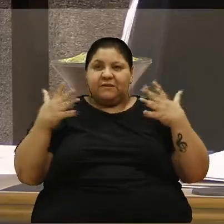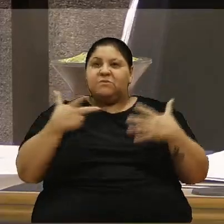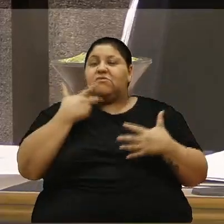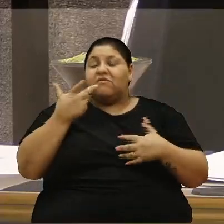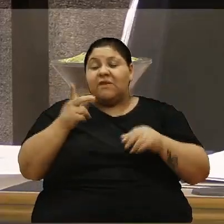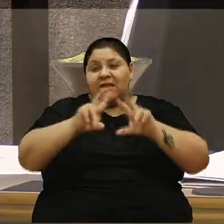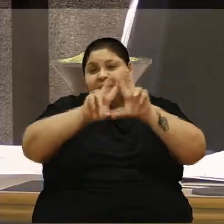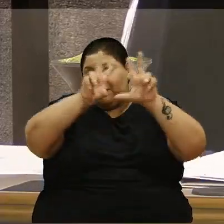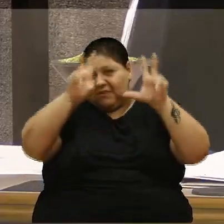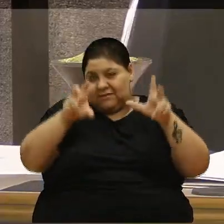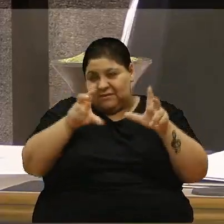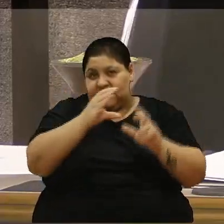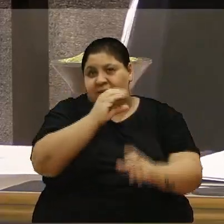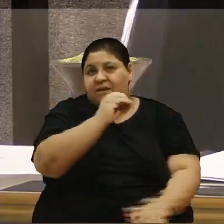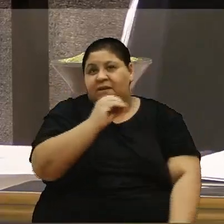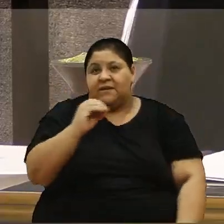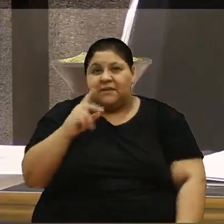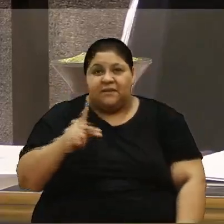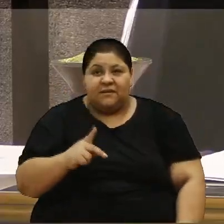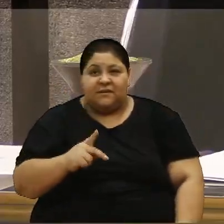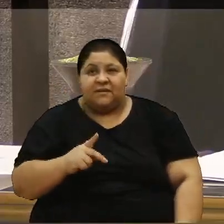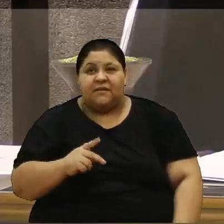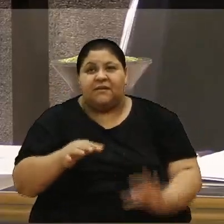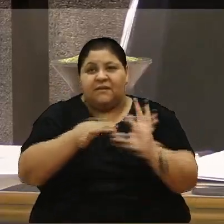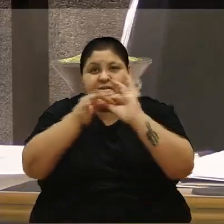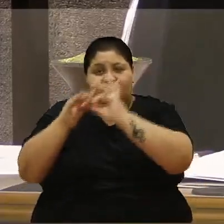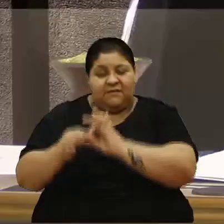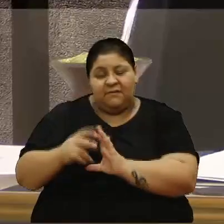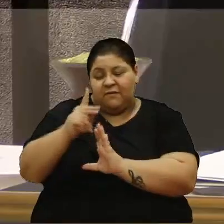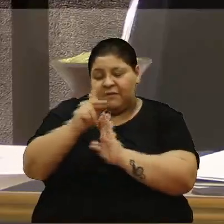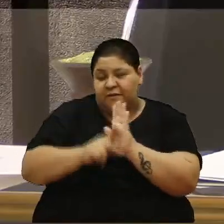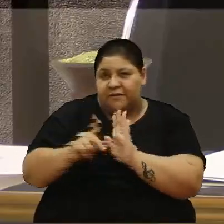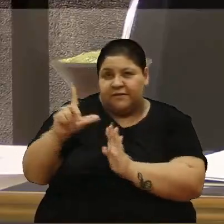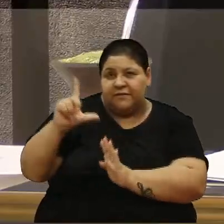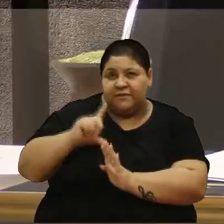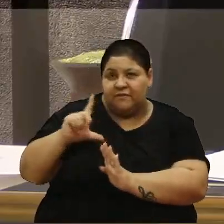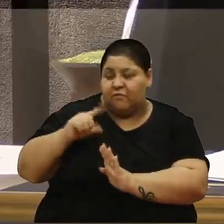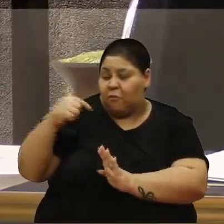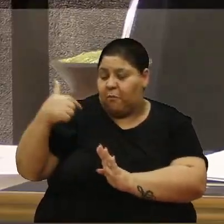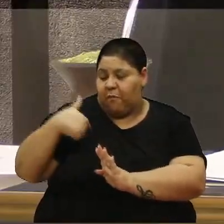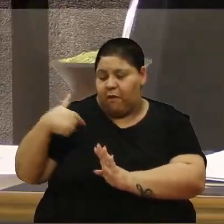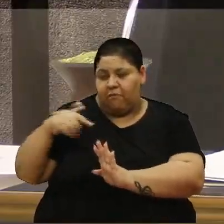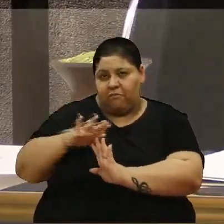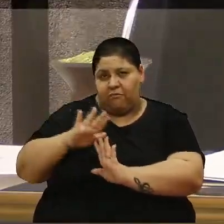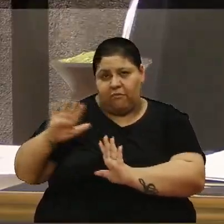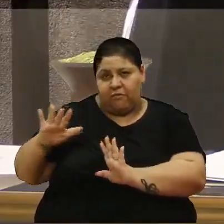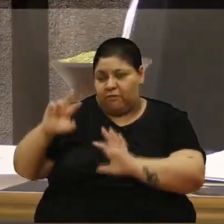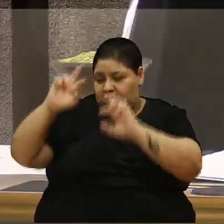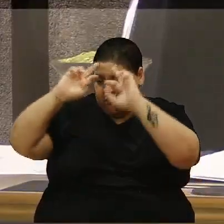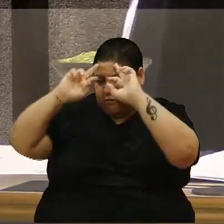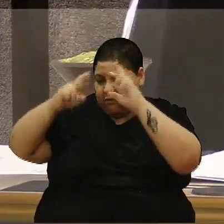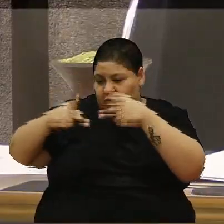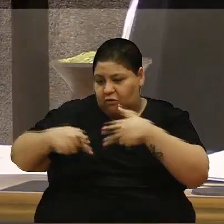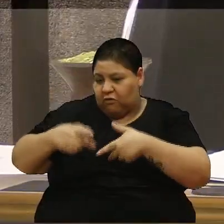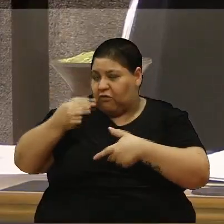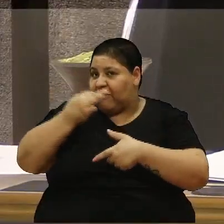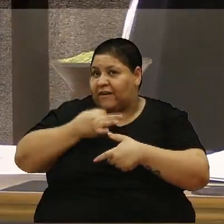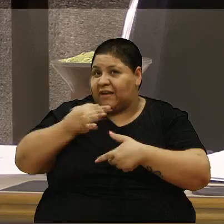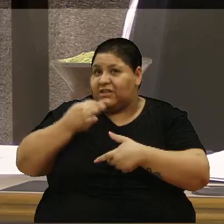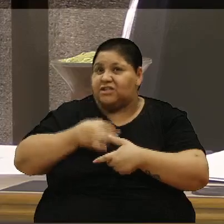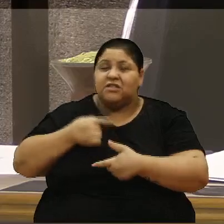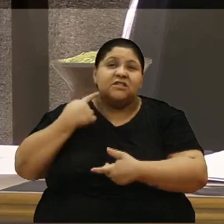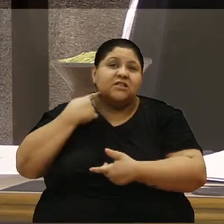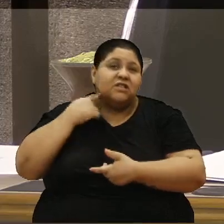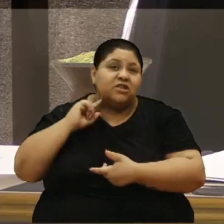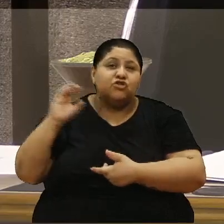esse tema. A cooperativa é parceira de projetos que têm o meu total reconhecimento, como o Caxias Lixo Zero, por exemplo.